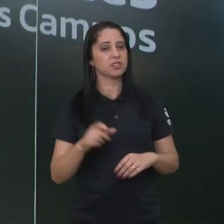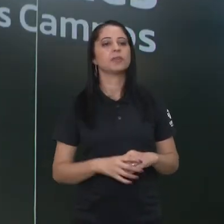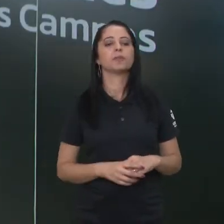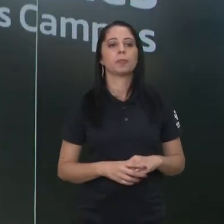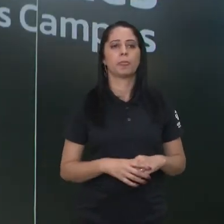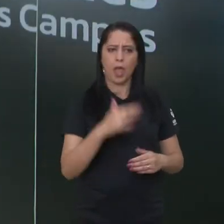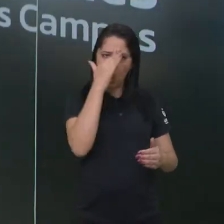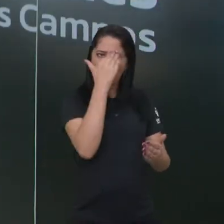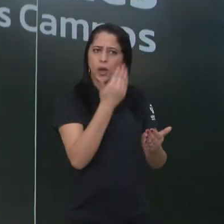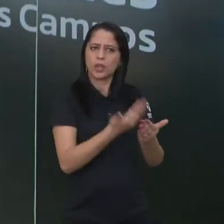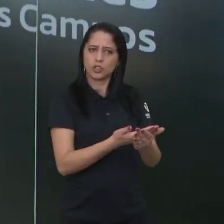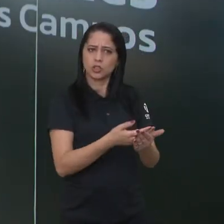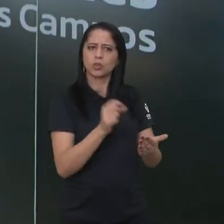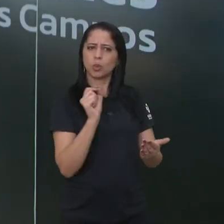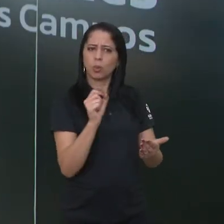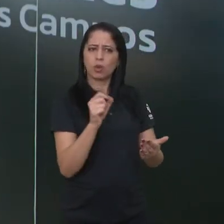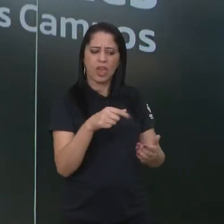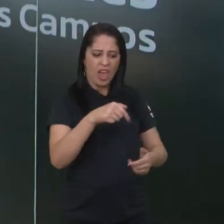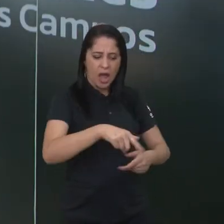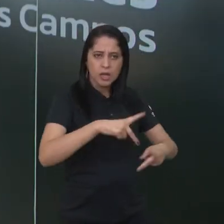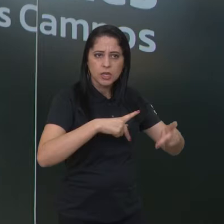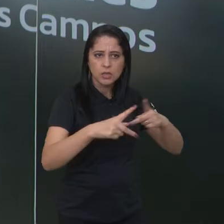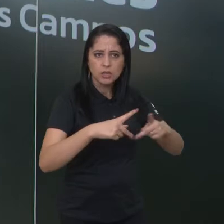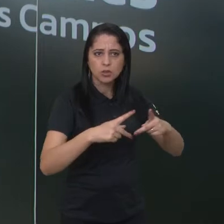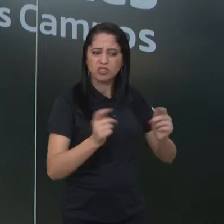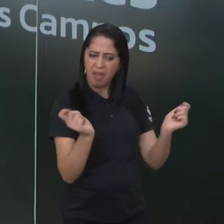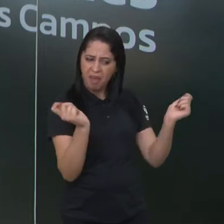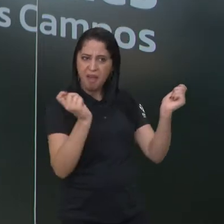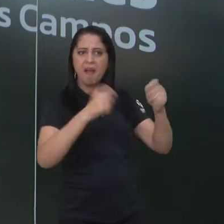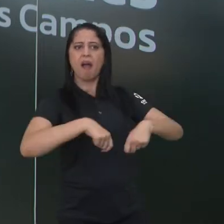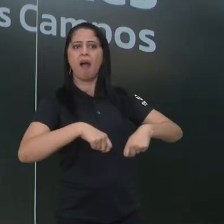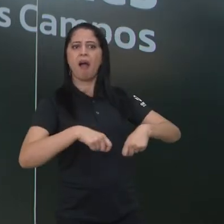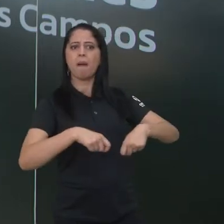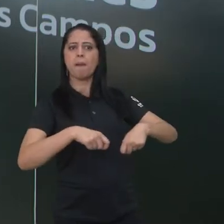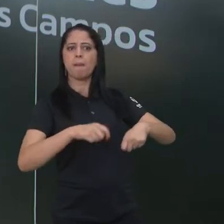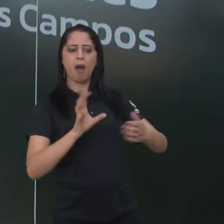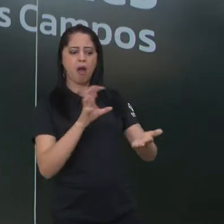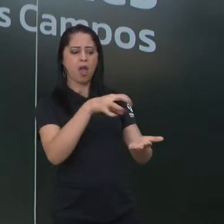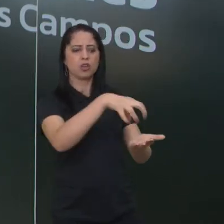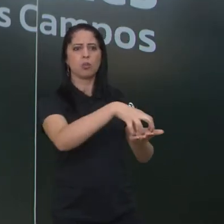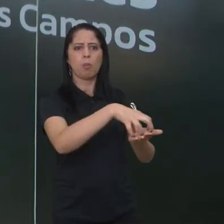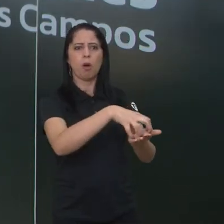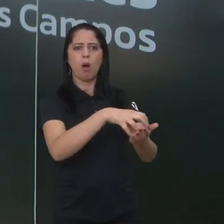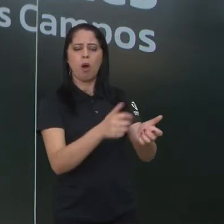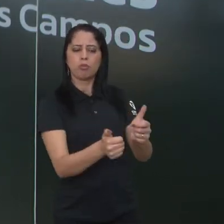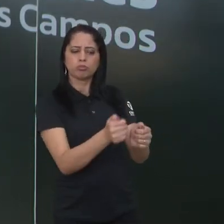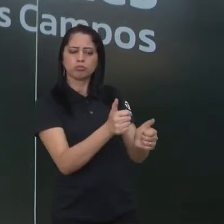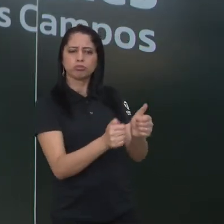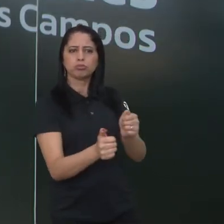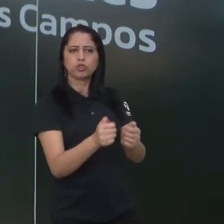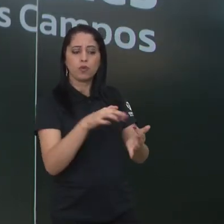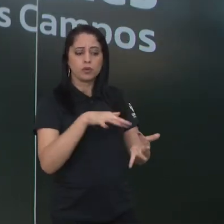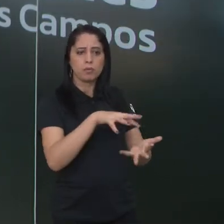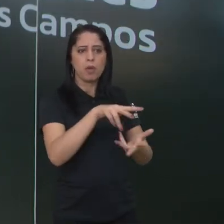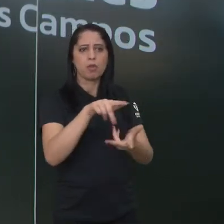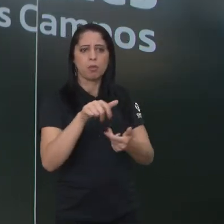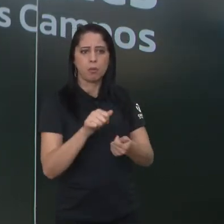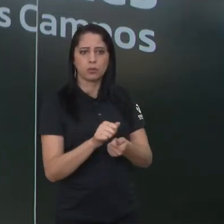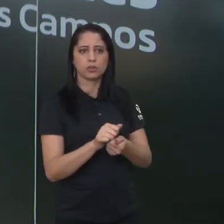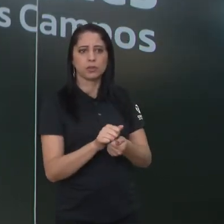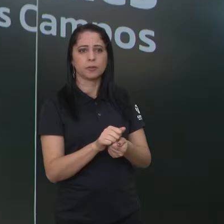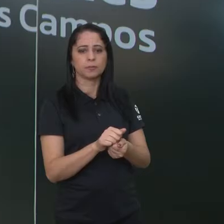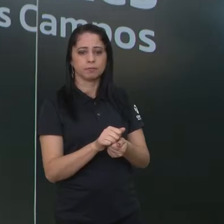tem condições mais do que suficientes para se tornar um polo de desenvolvimento de games nacional. São José